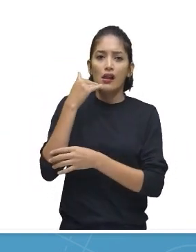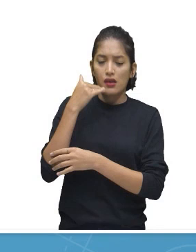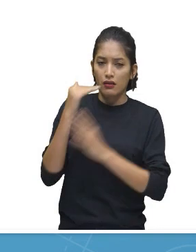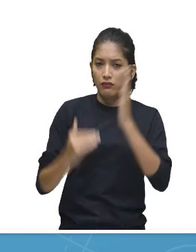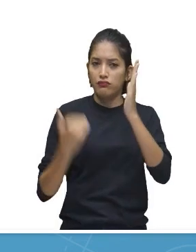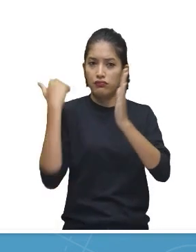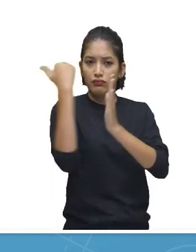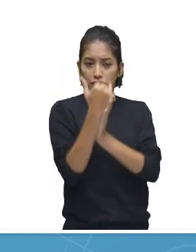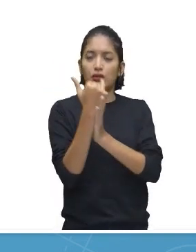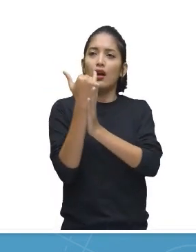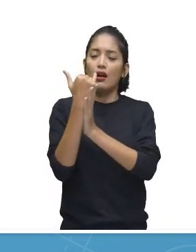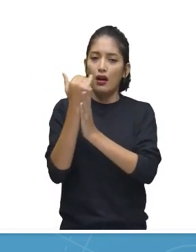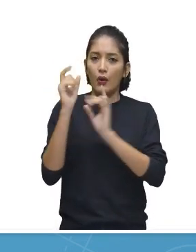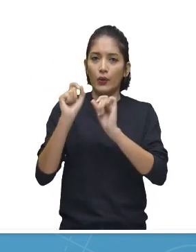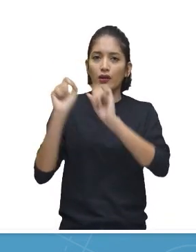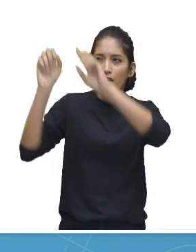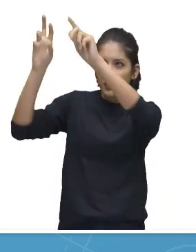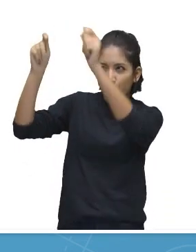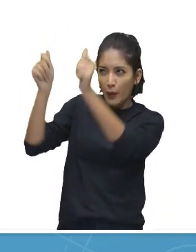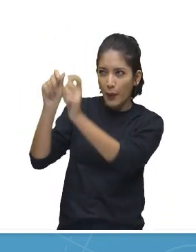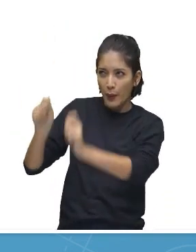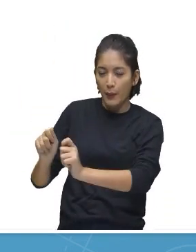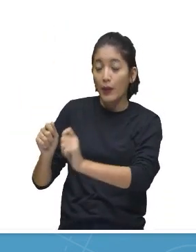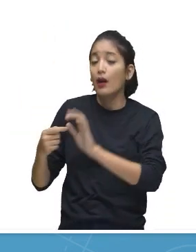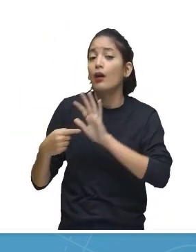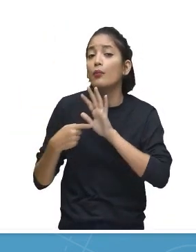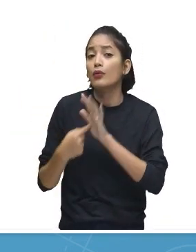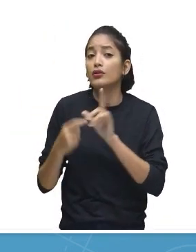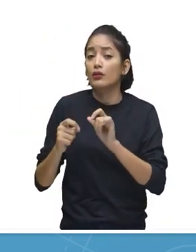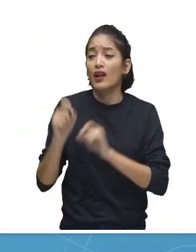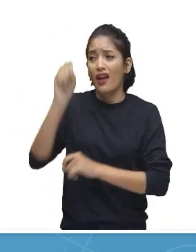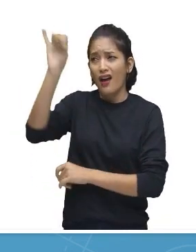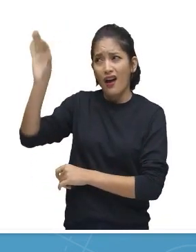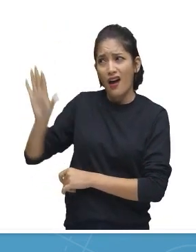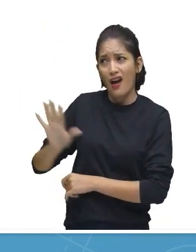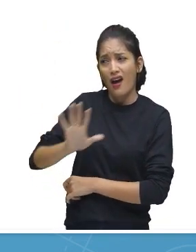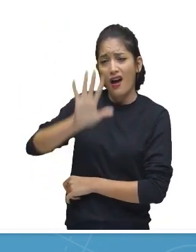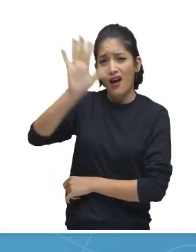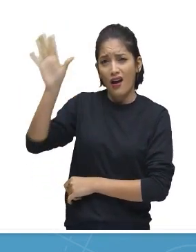estrutura. Basicamente, essa tendência procurou tornar as figuras novamente